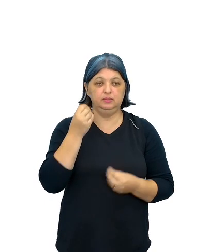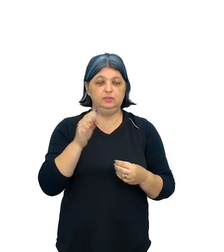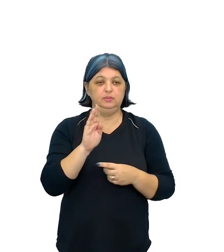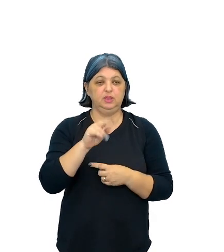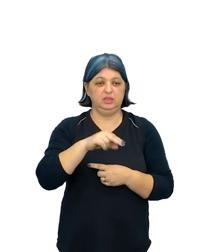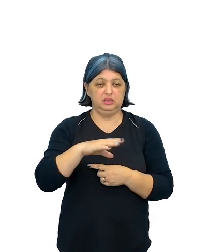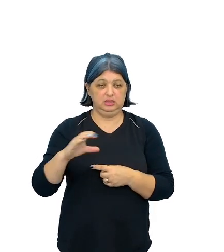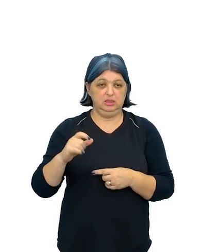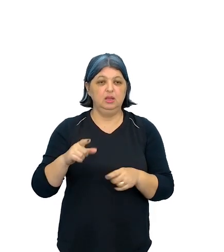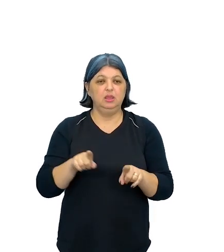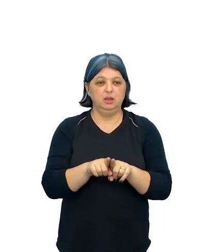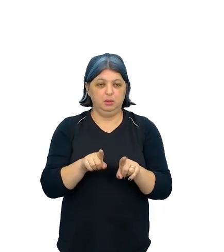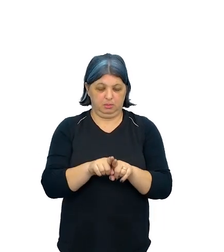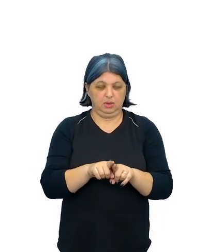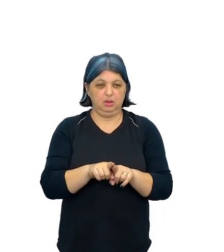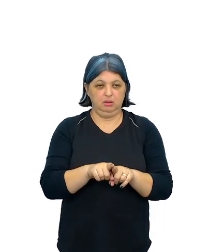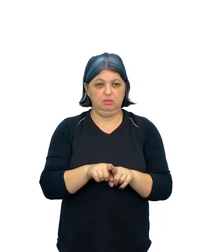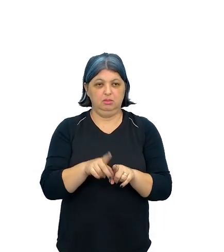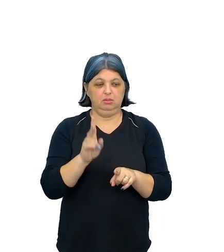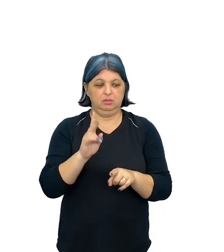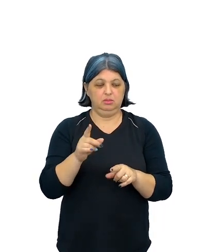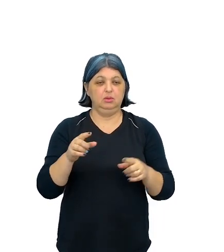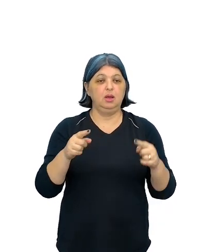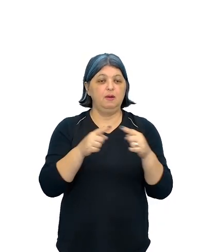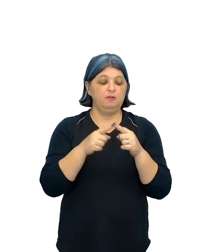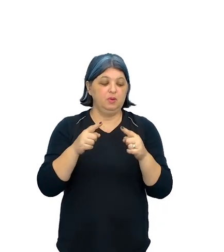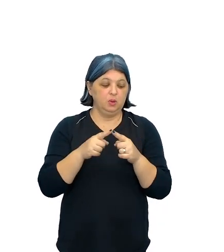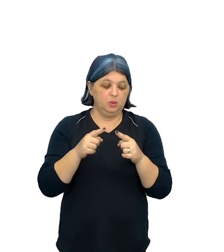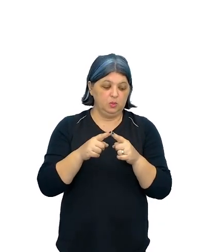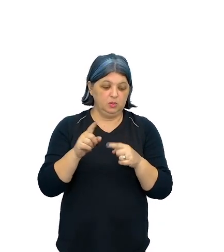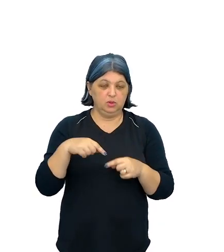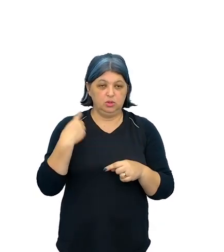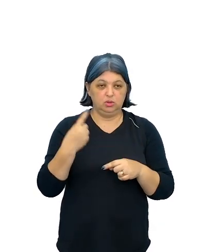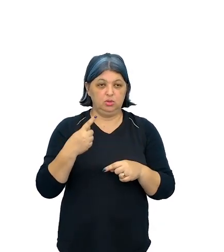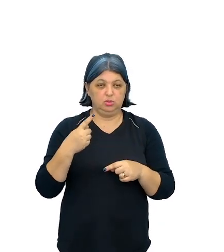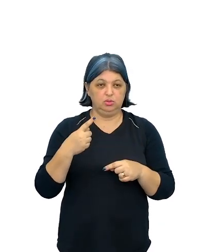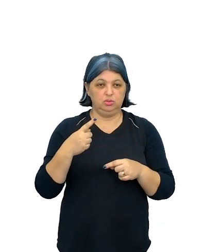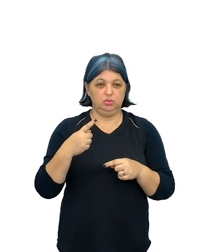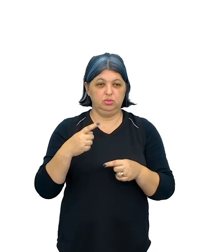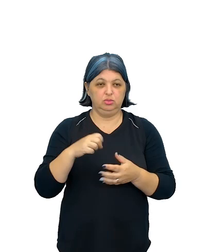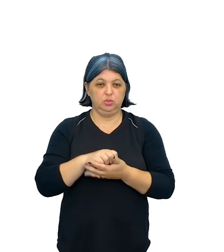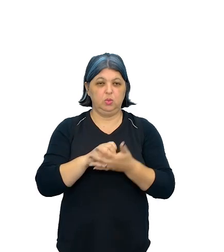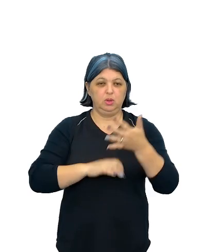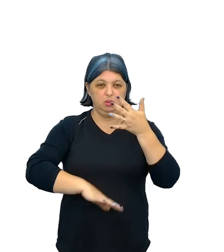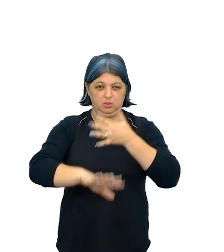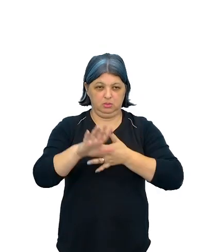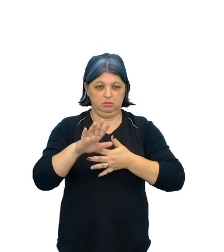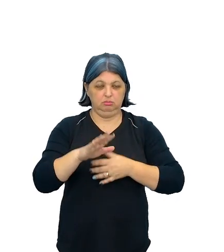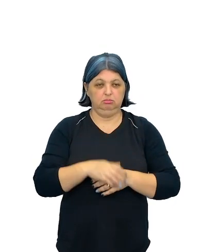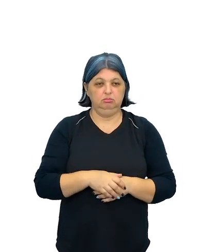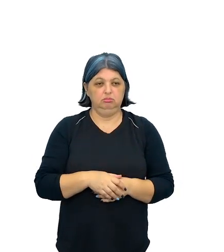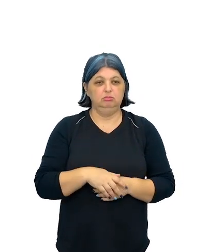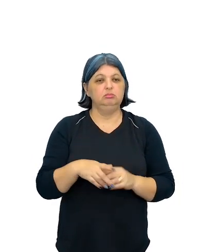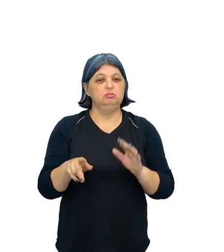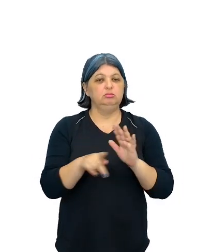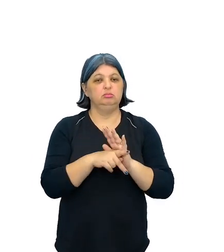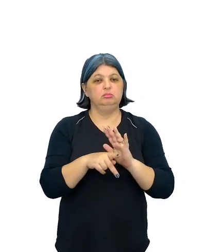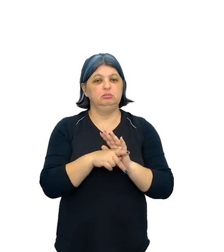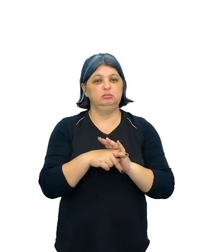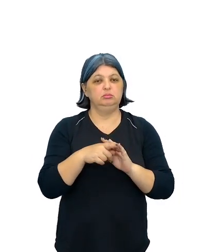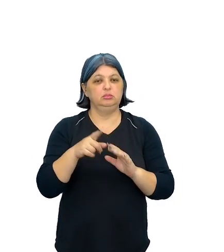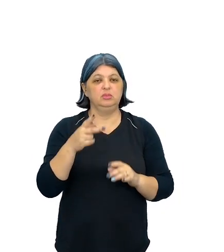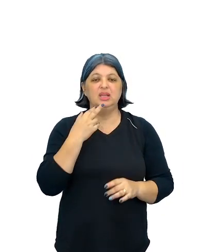que também está muitas vezes vinculado ao nosso currículo, né? Conforme a BNCC, o componente